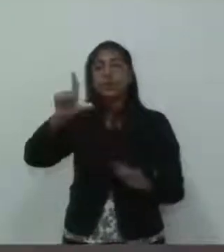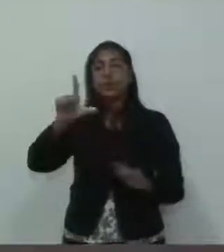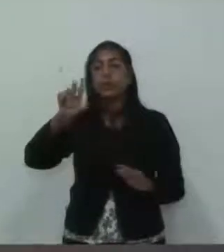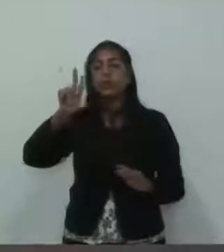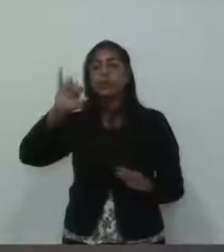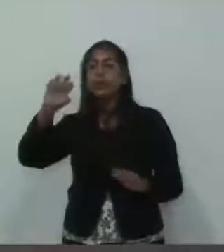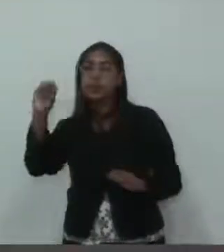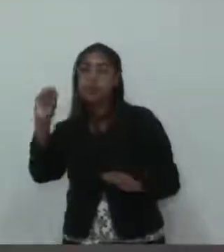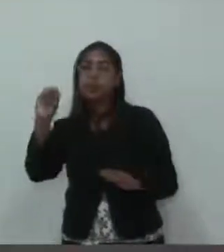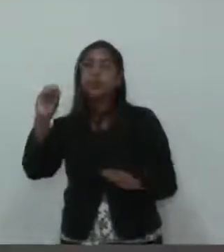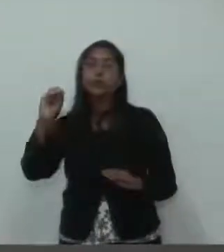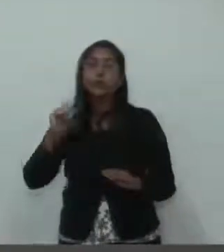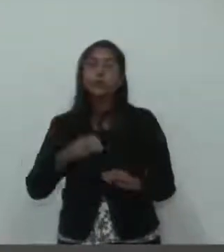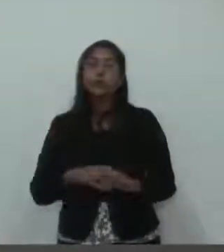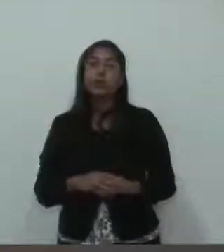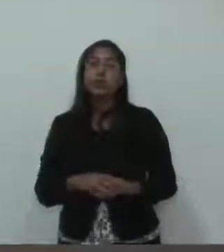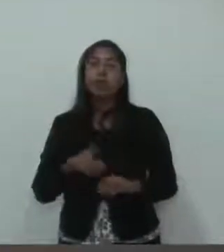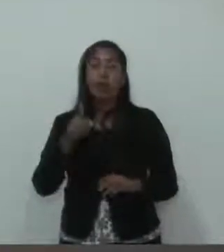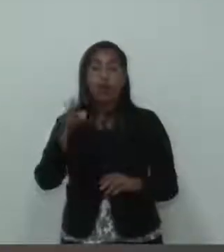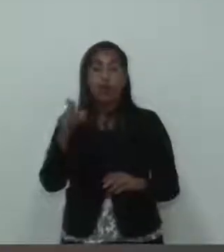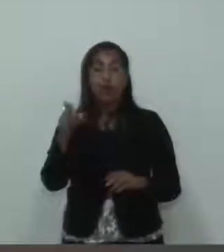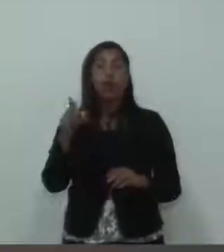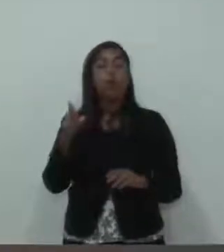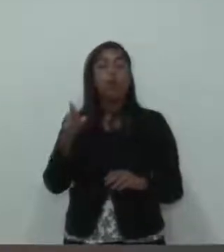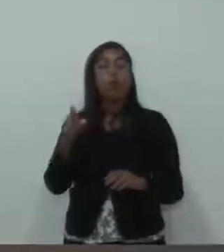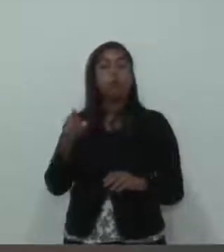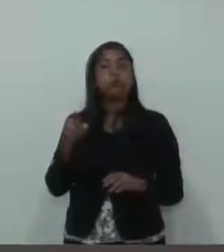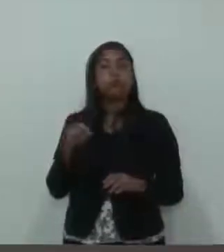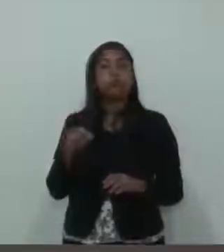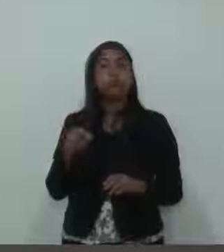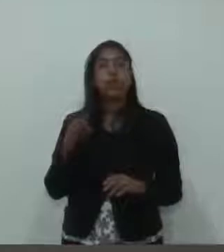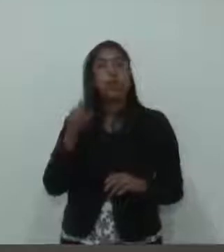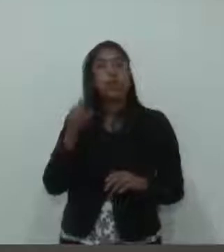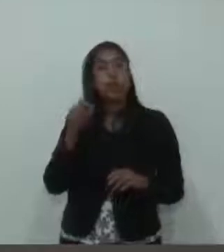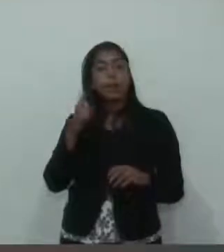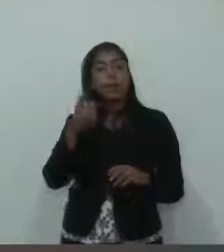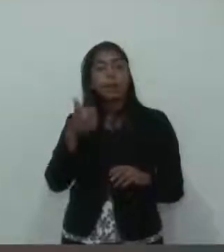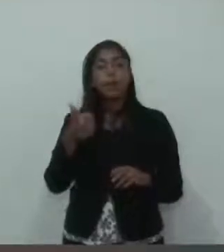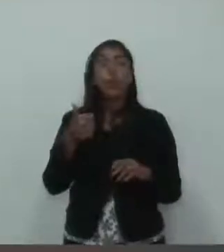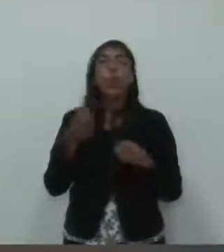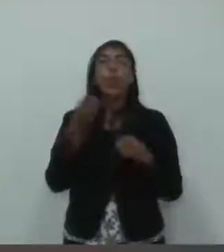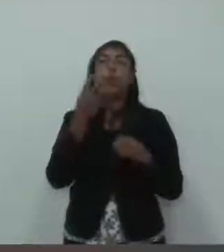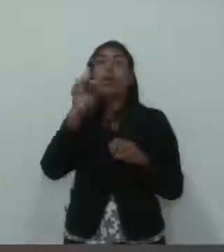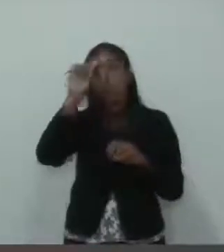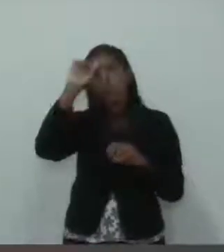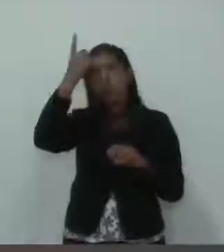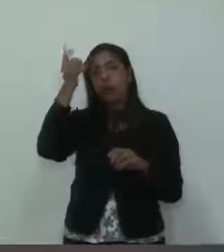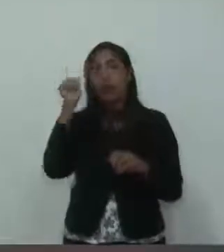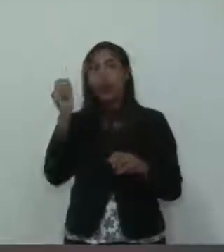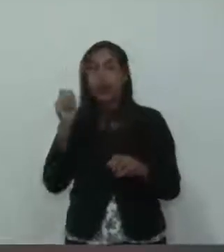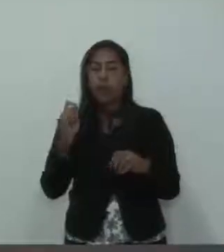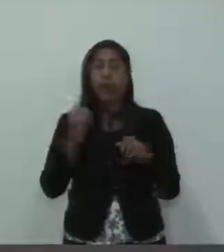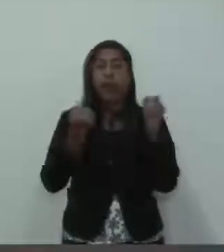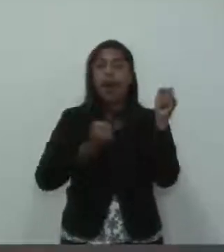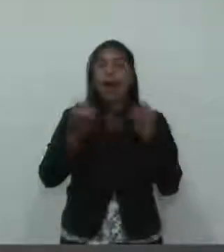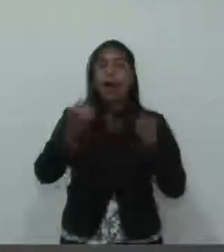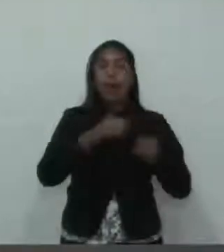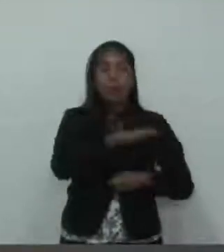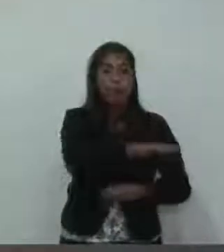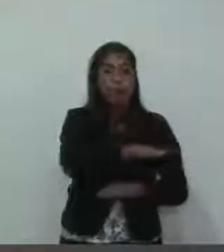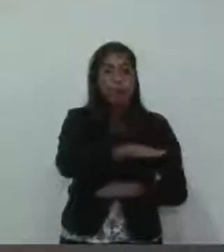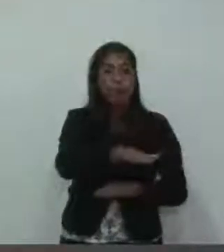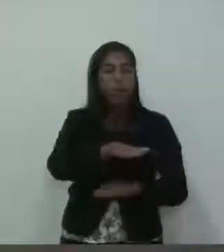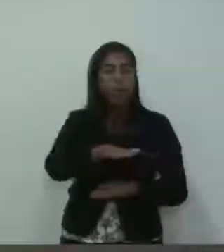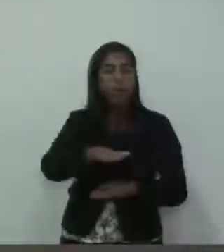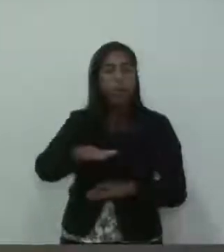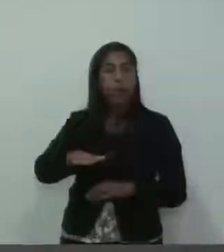foi um sucesso, Silvio? Destaco aqui o exemplo prático do estacionamento, de uma maneira